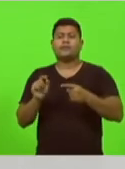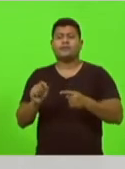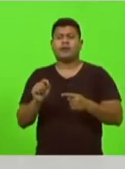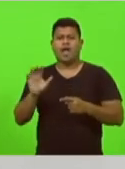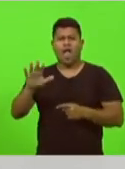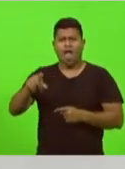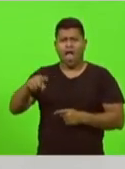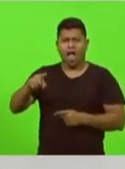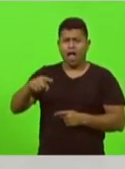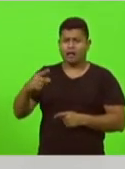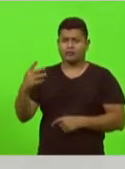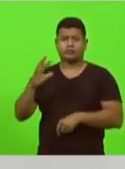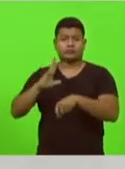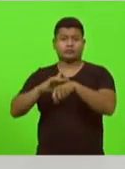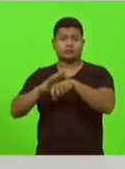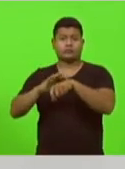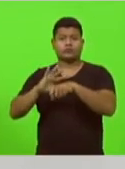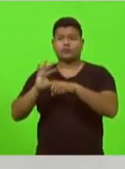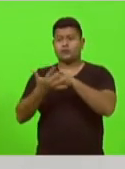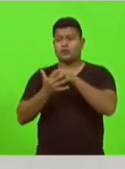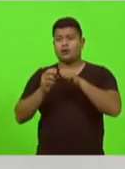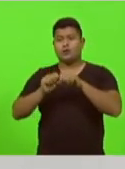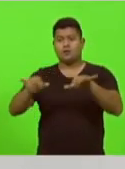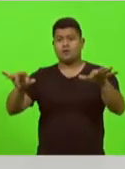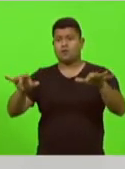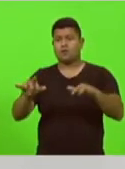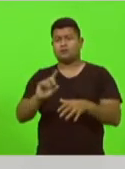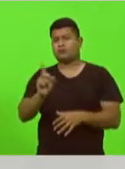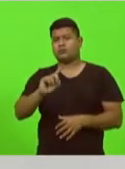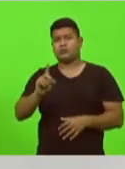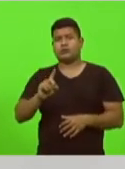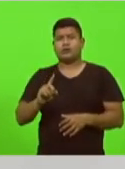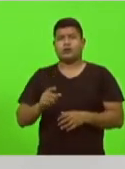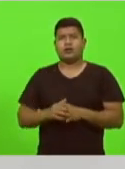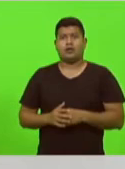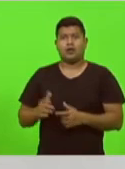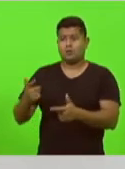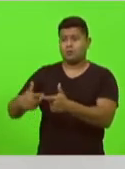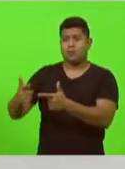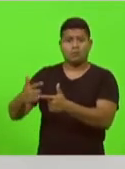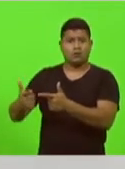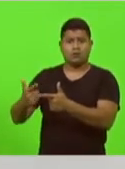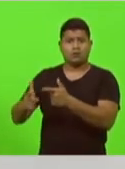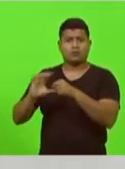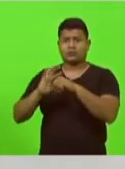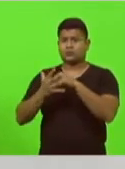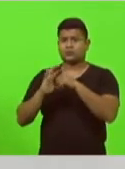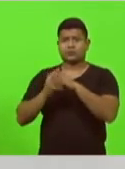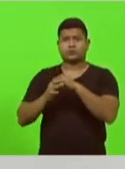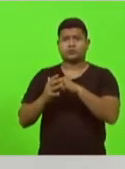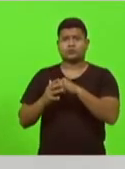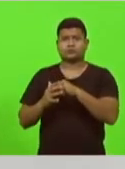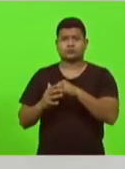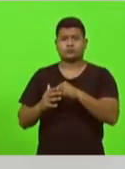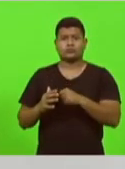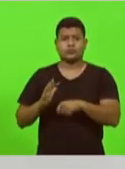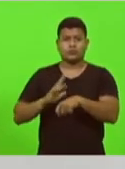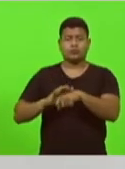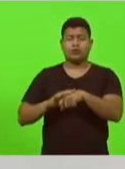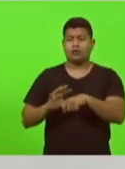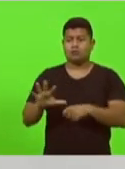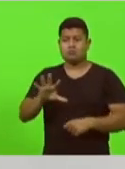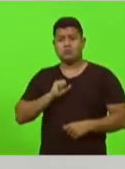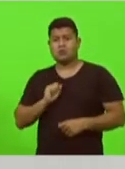doença, não é mais o Covid. O problema não é mais o Covid, não é problema se a doença está ali, não está,